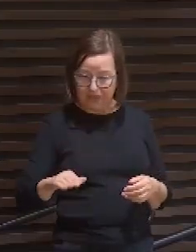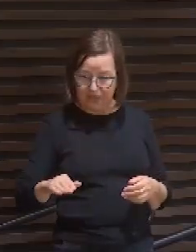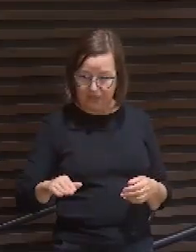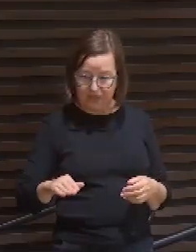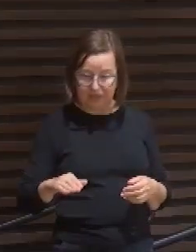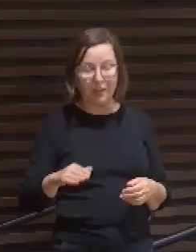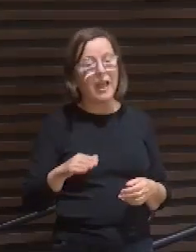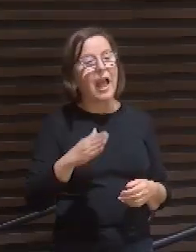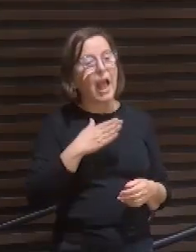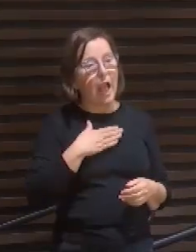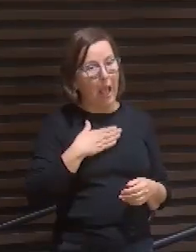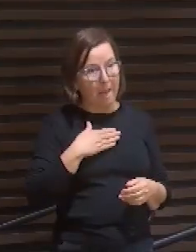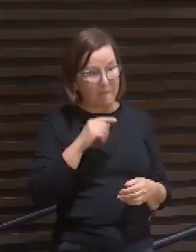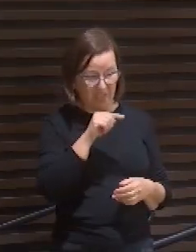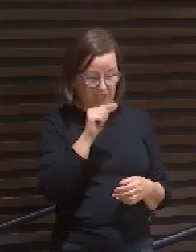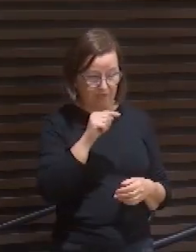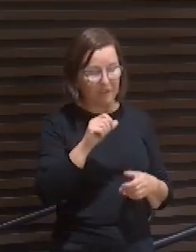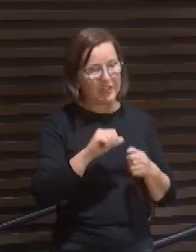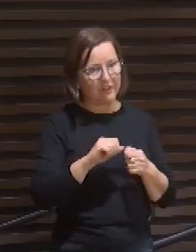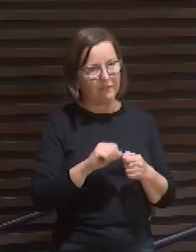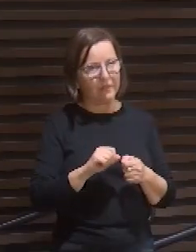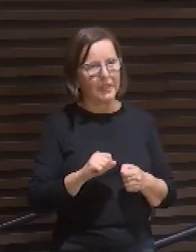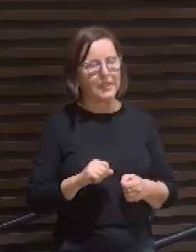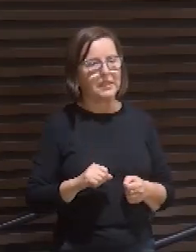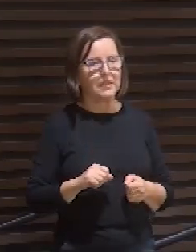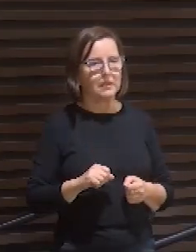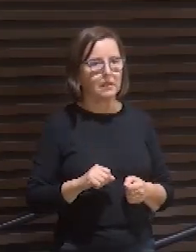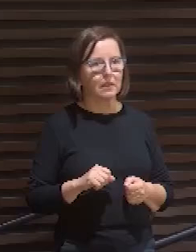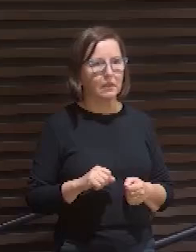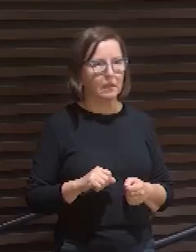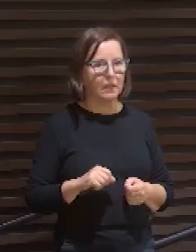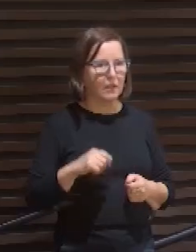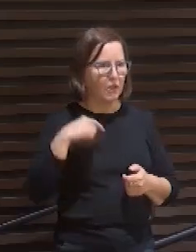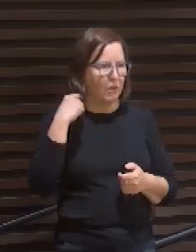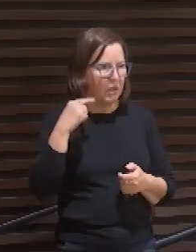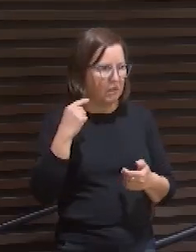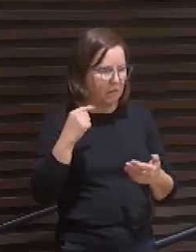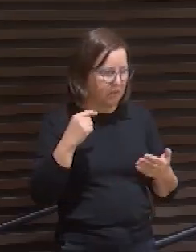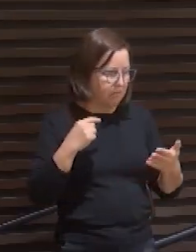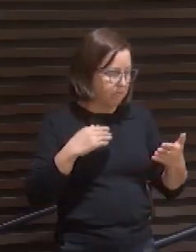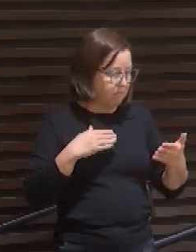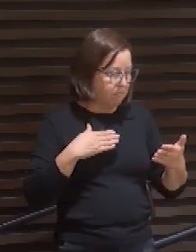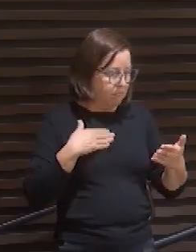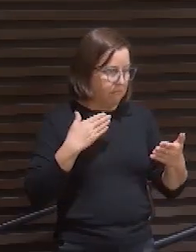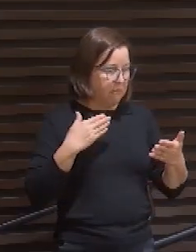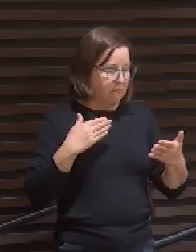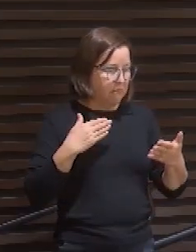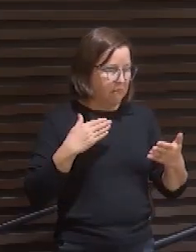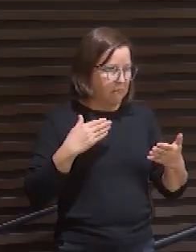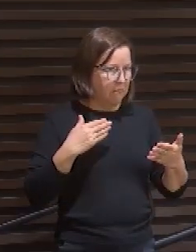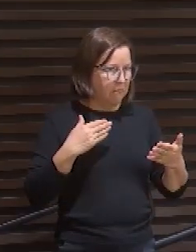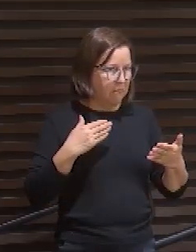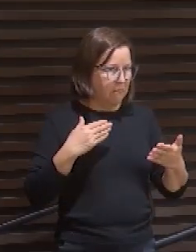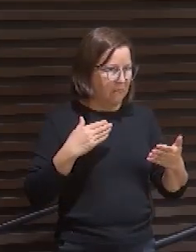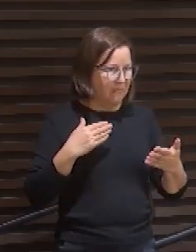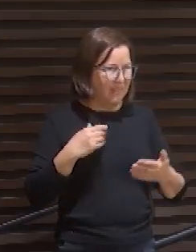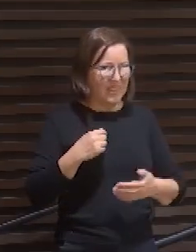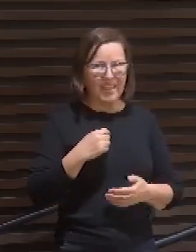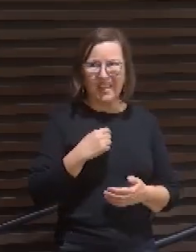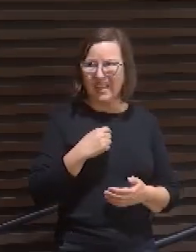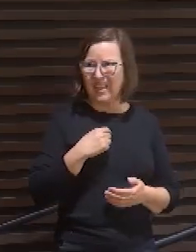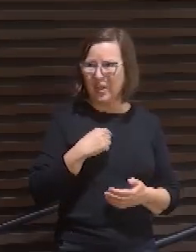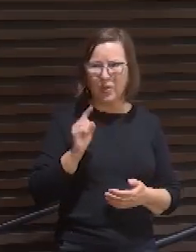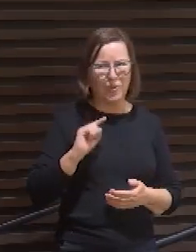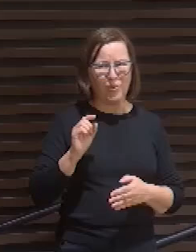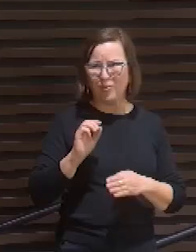fizestes. Ele foi surpreendido com aquela palavra de que ele tinha deixado de